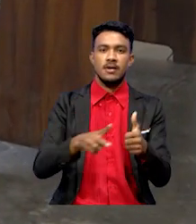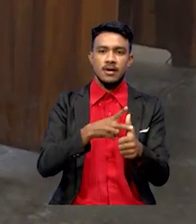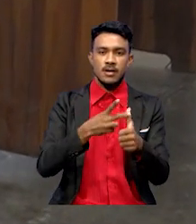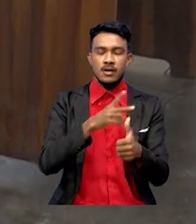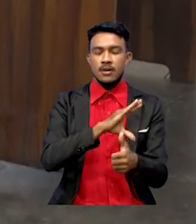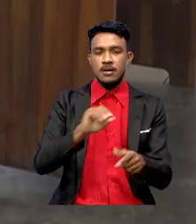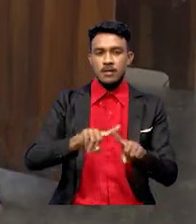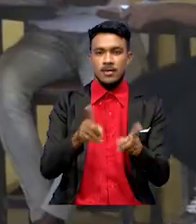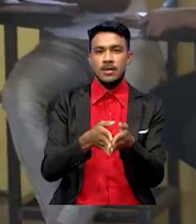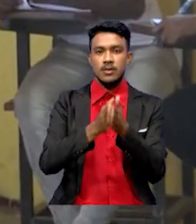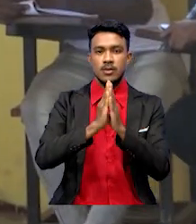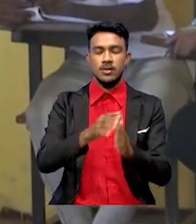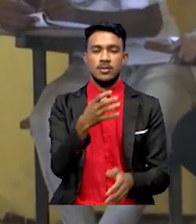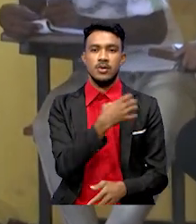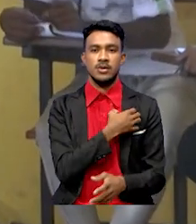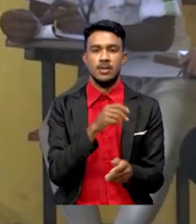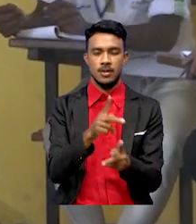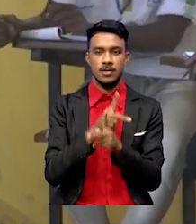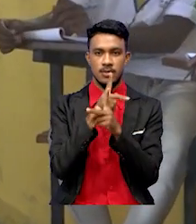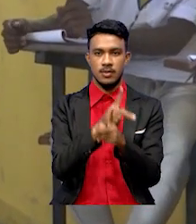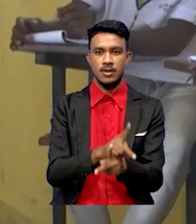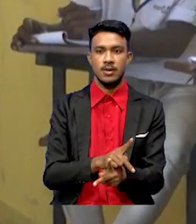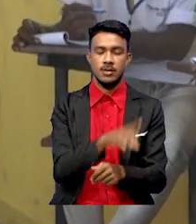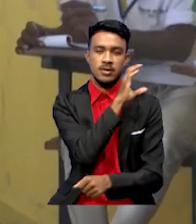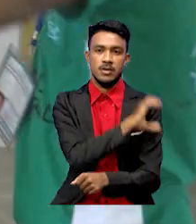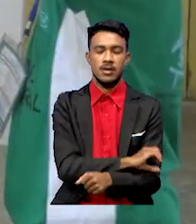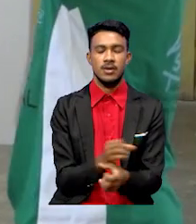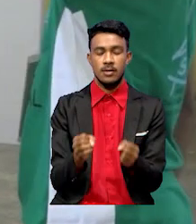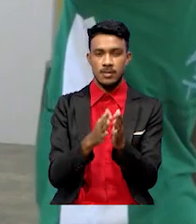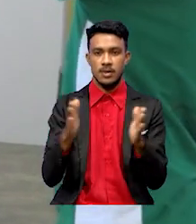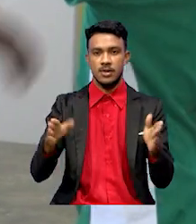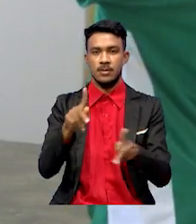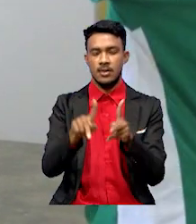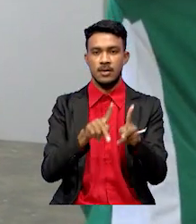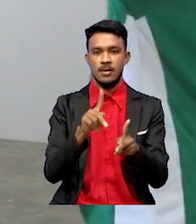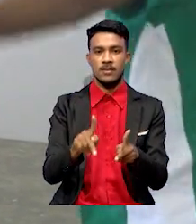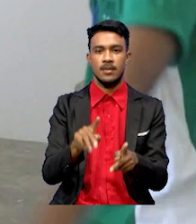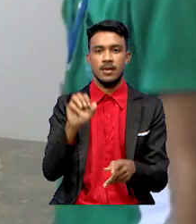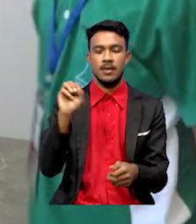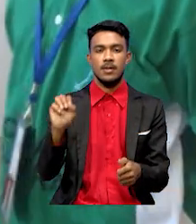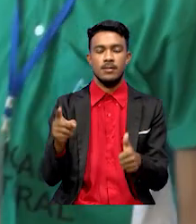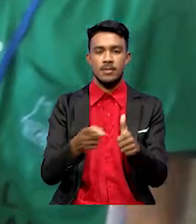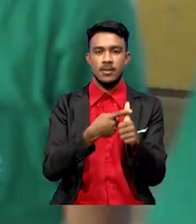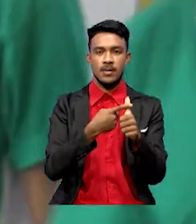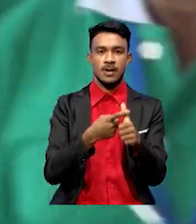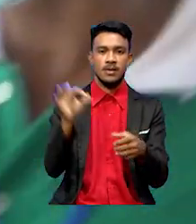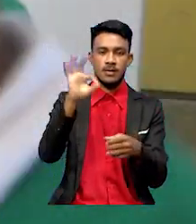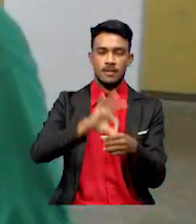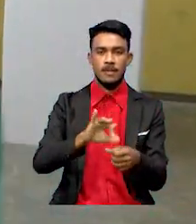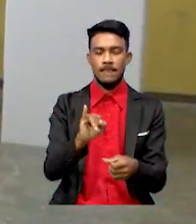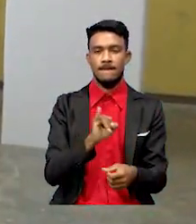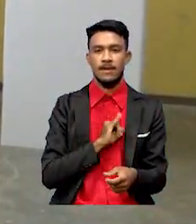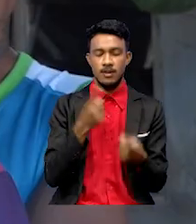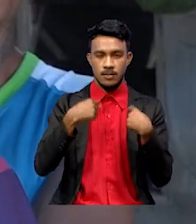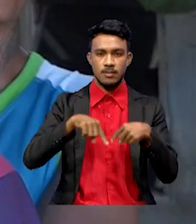be husu penitele atu garante segurança o máximo ba comunidade. Primeiro ronde, hau consegue, dari, hau